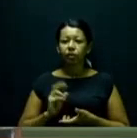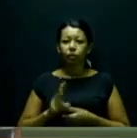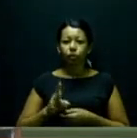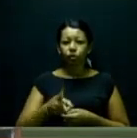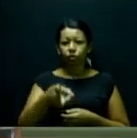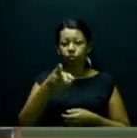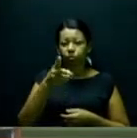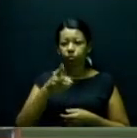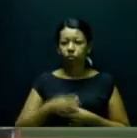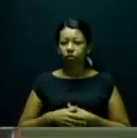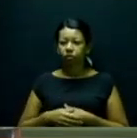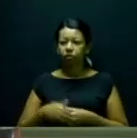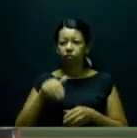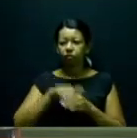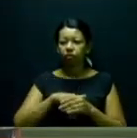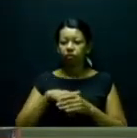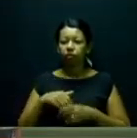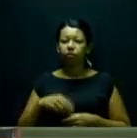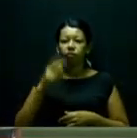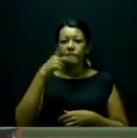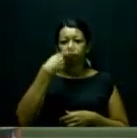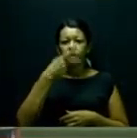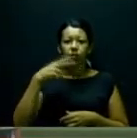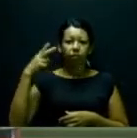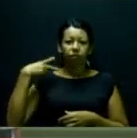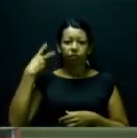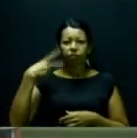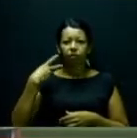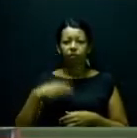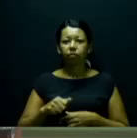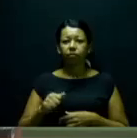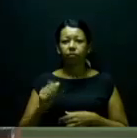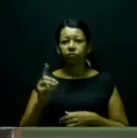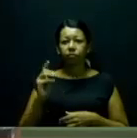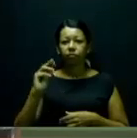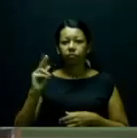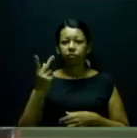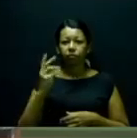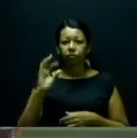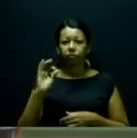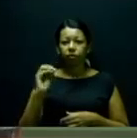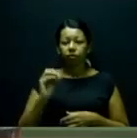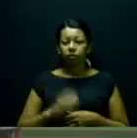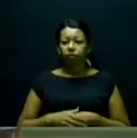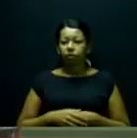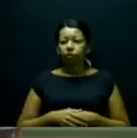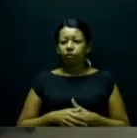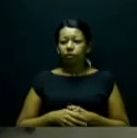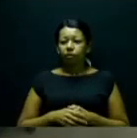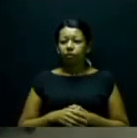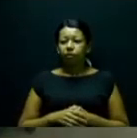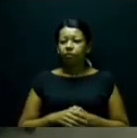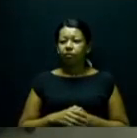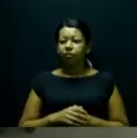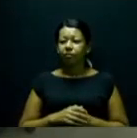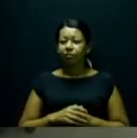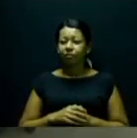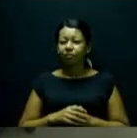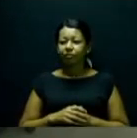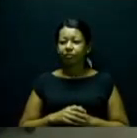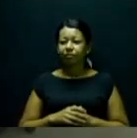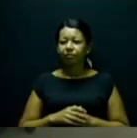Continua em votação com a palavra vereador Adeildo Eliodoro. Dinho.